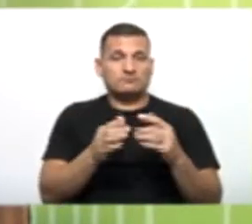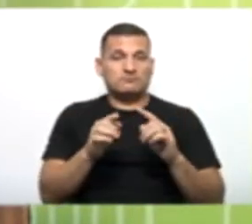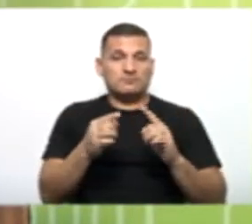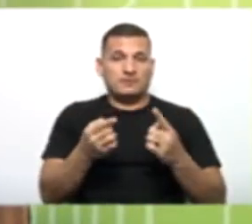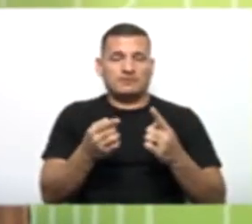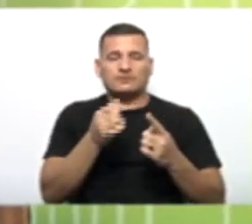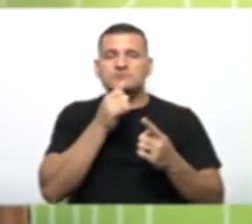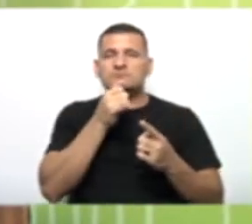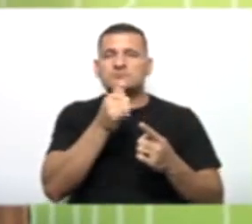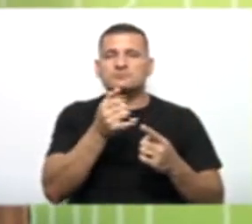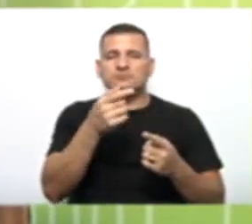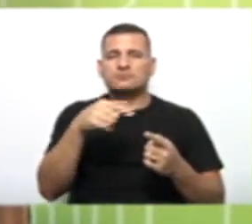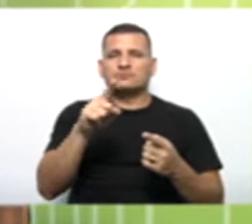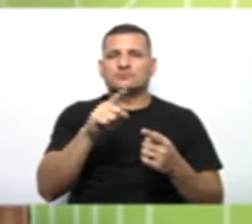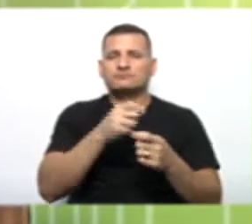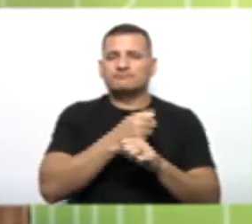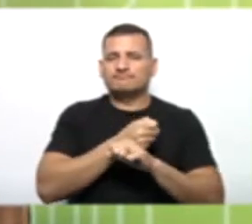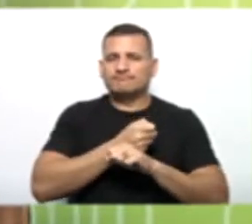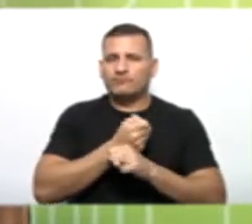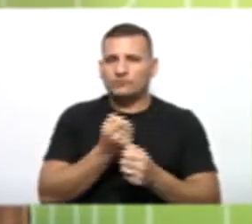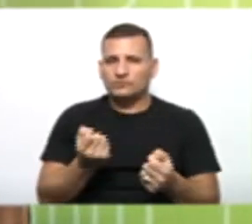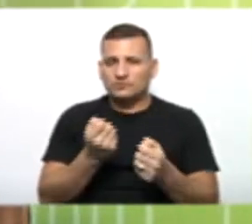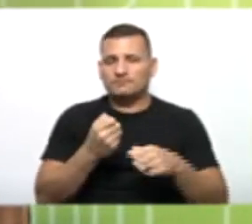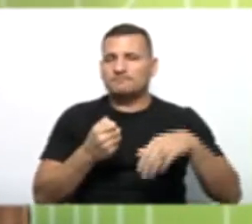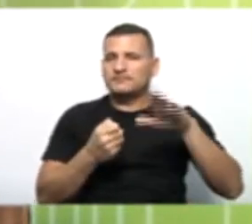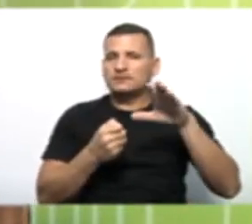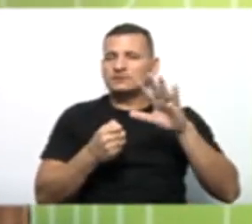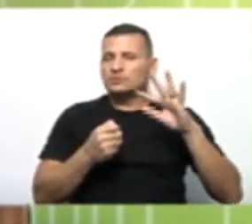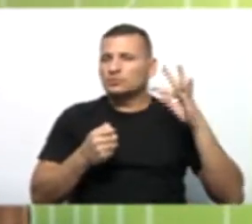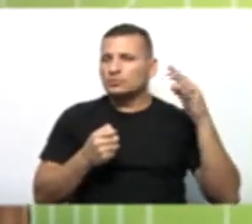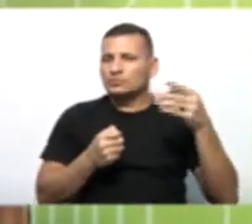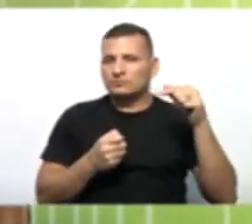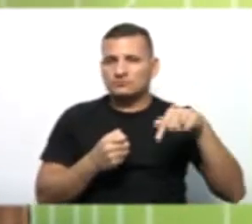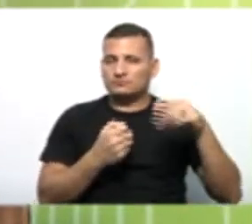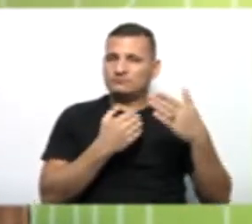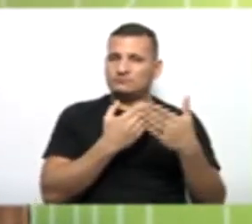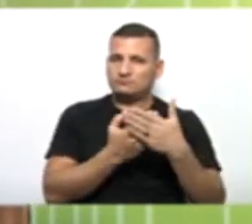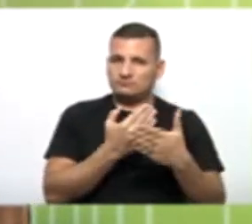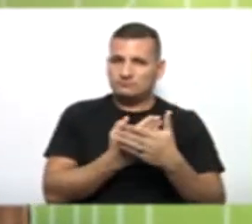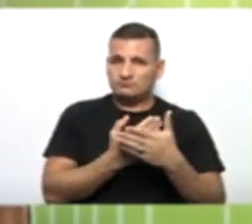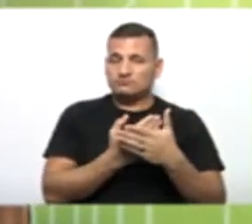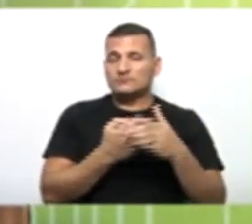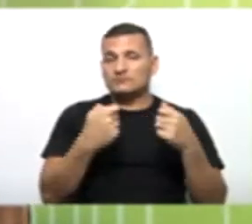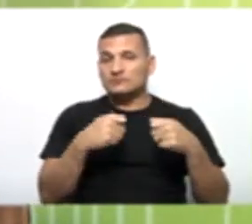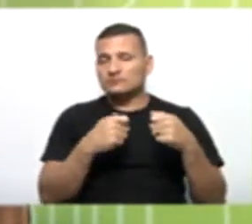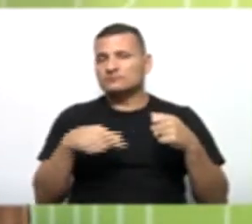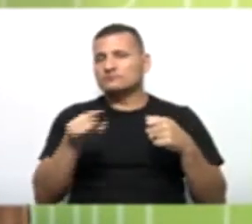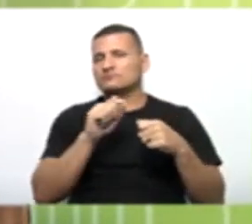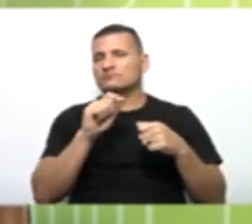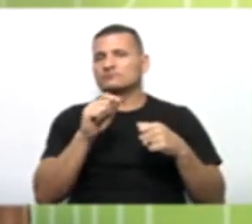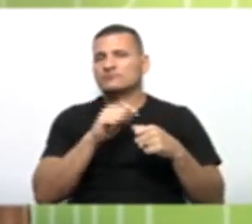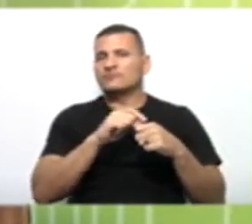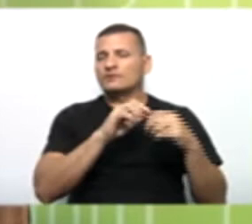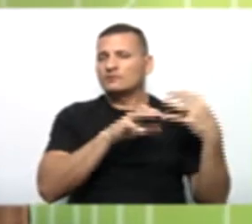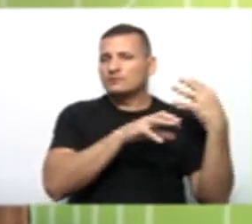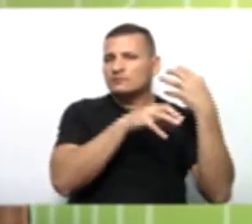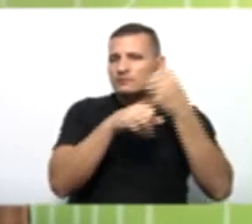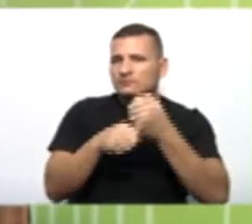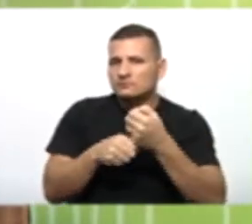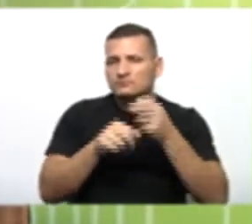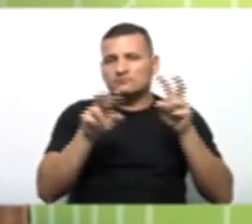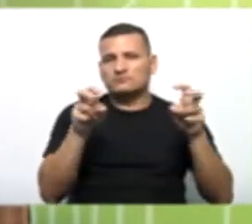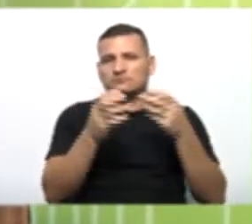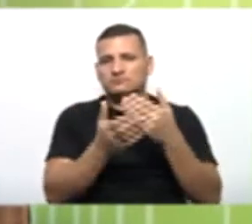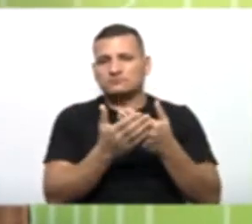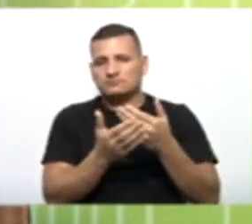reforçar e tudo que nós passamos em sala de aula é necessário que vocês revise os temas estudados se